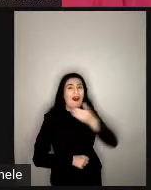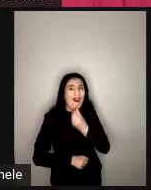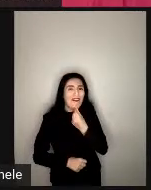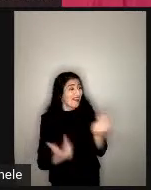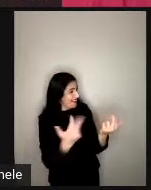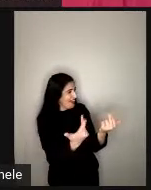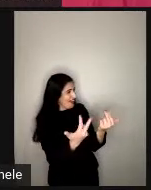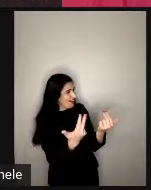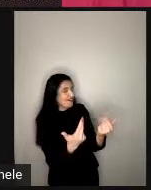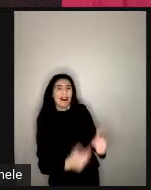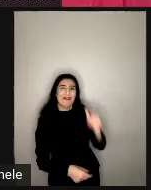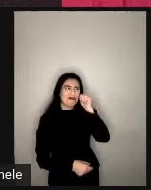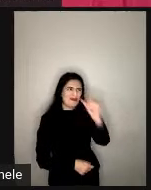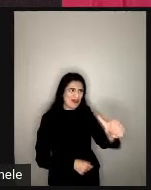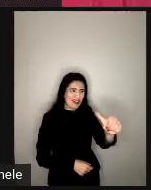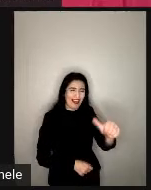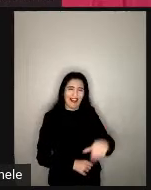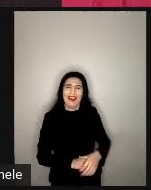esposa